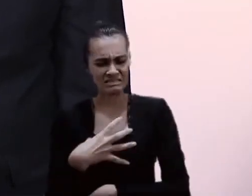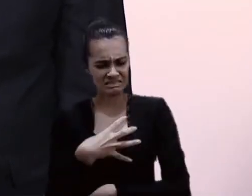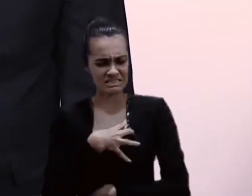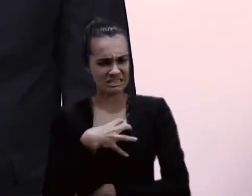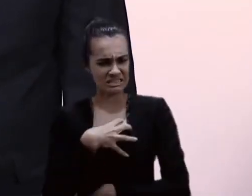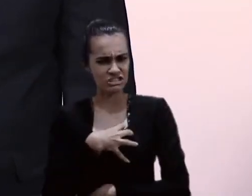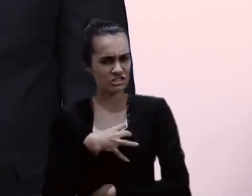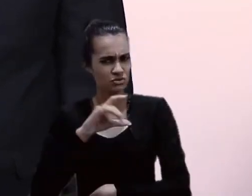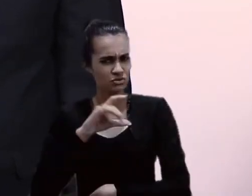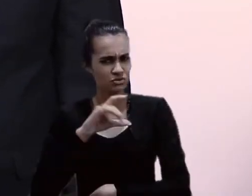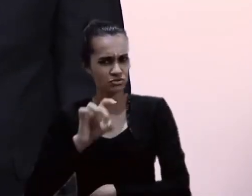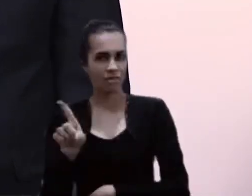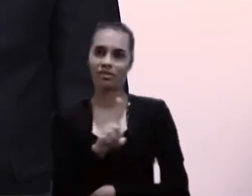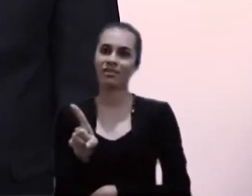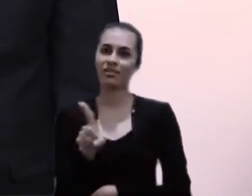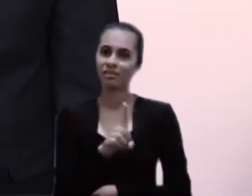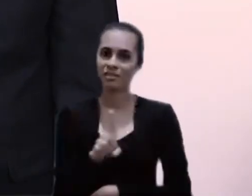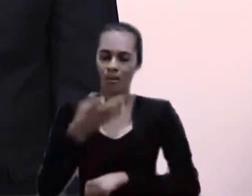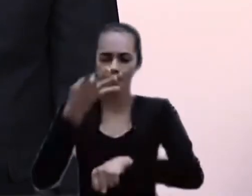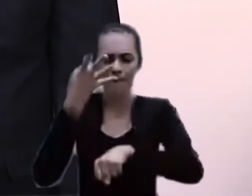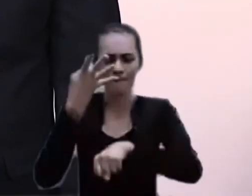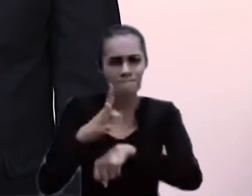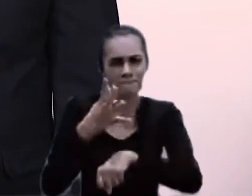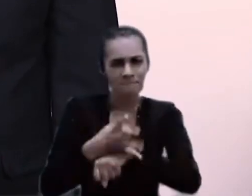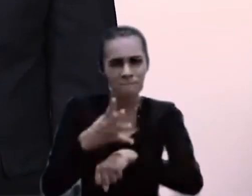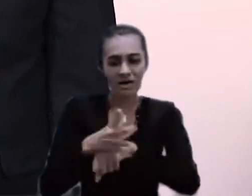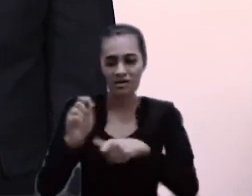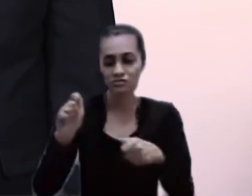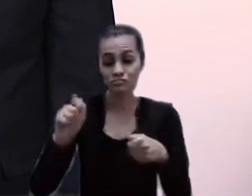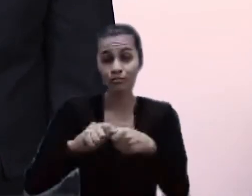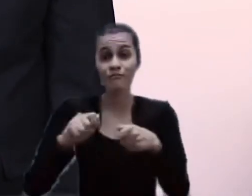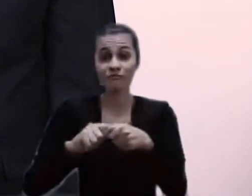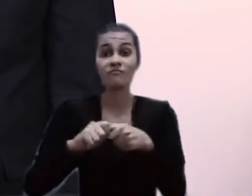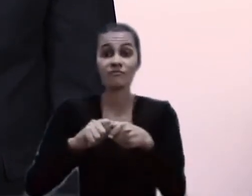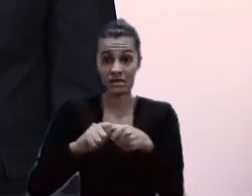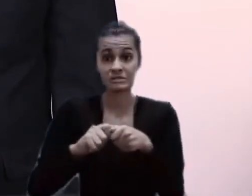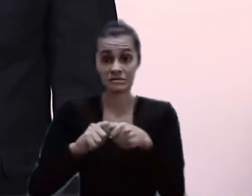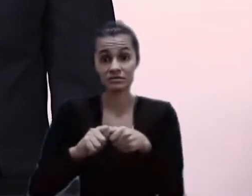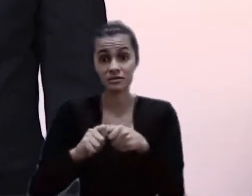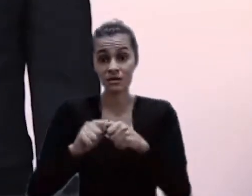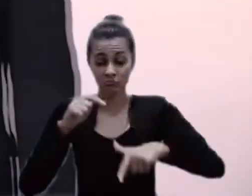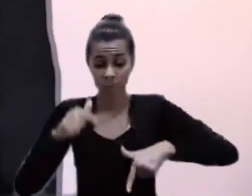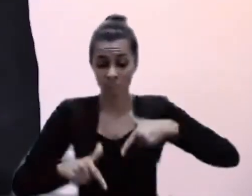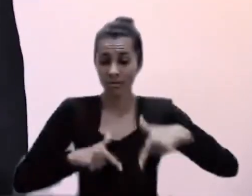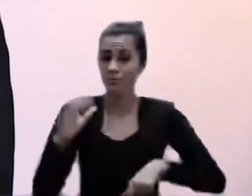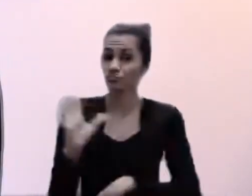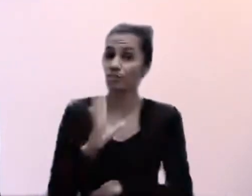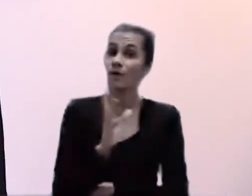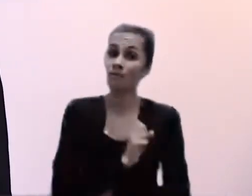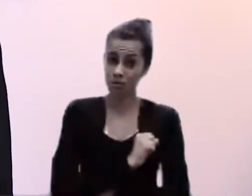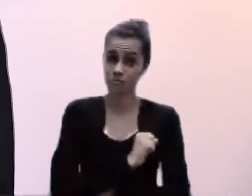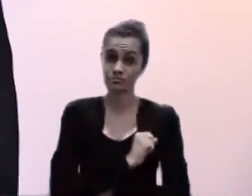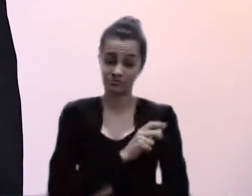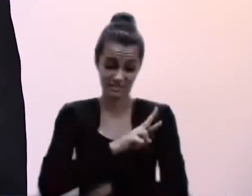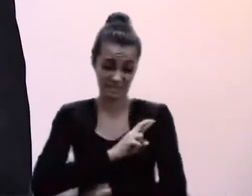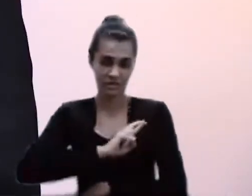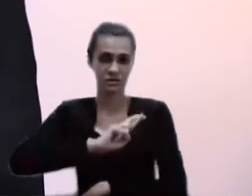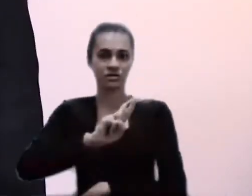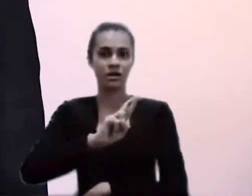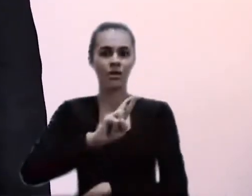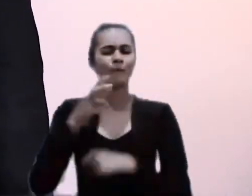de obras de misericórdia e amor. Esta religião é necessária